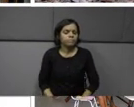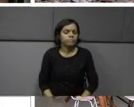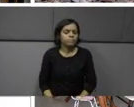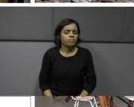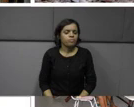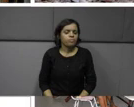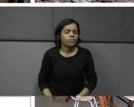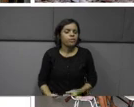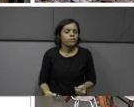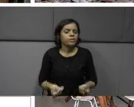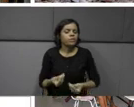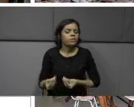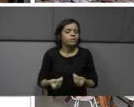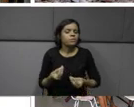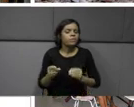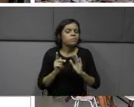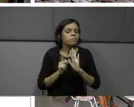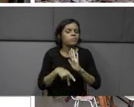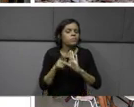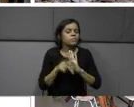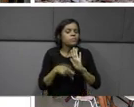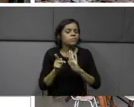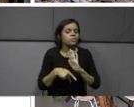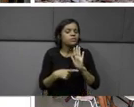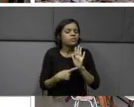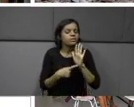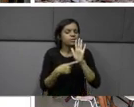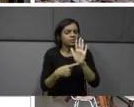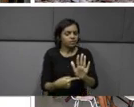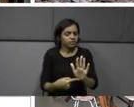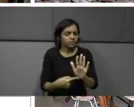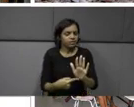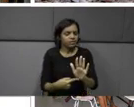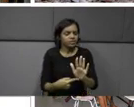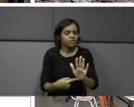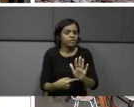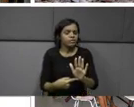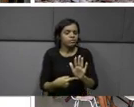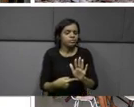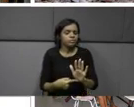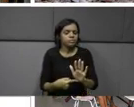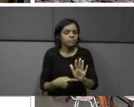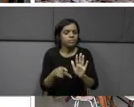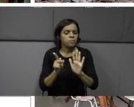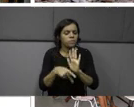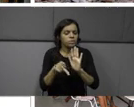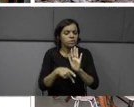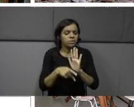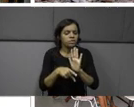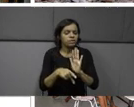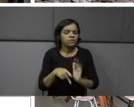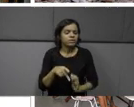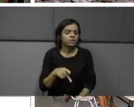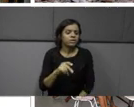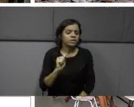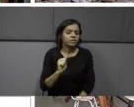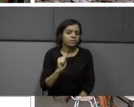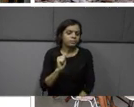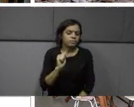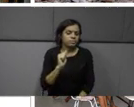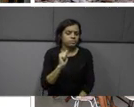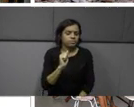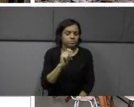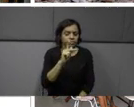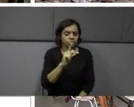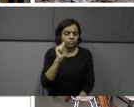da escala de projeto né isso aqui foi o projeto do pac manguinhos onde